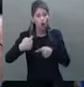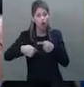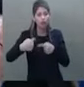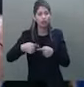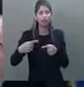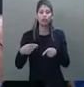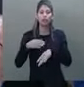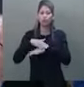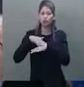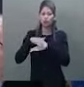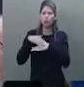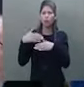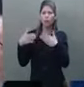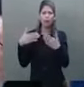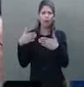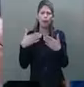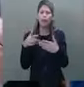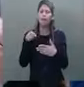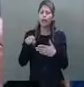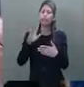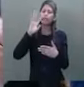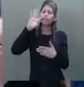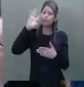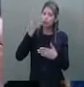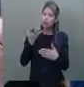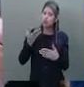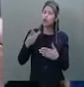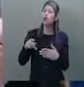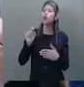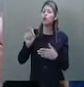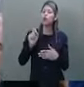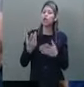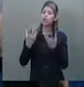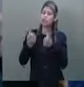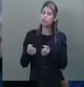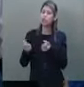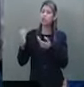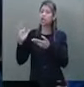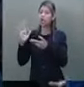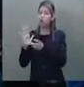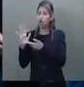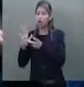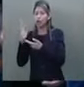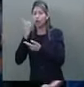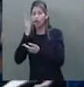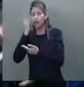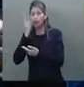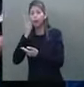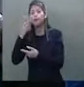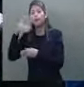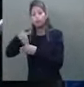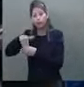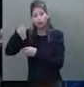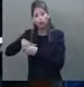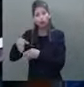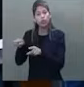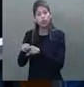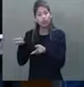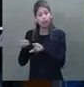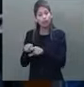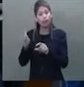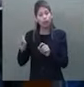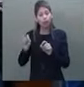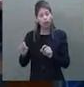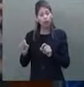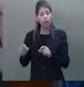questão dos três anos, que atenderia aos servidores, permitiria que a Câmara votasse, né, pelo menos assim eu estou acreditando numa negociação com o presidente Arthur Lira.